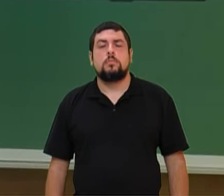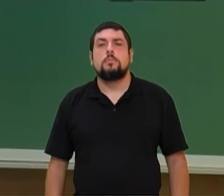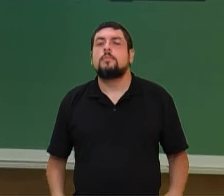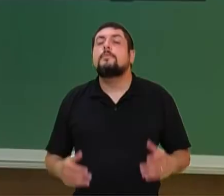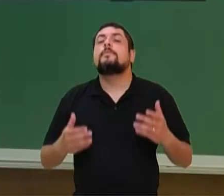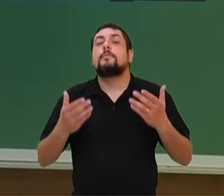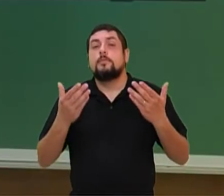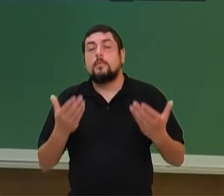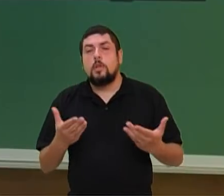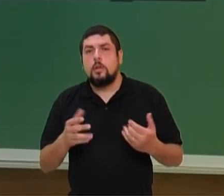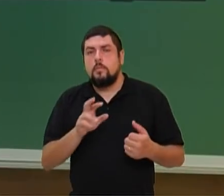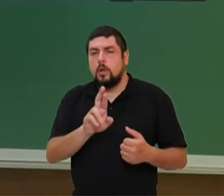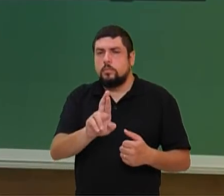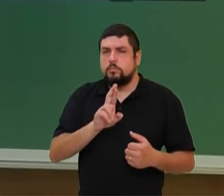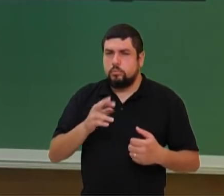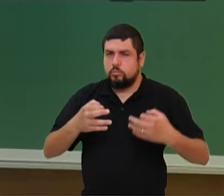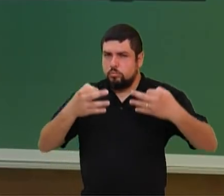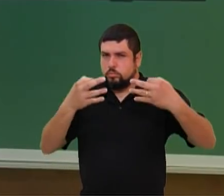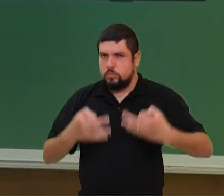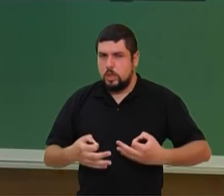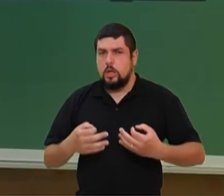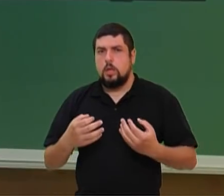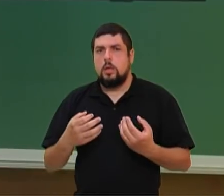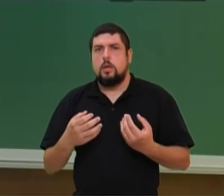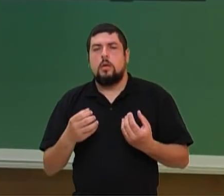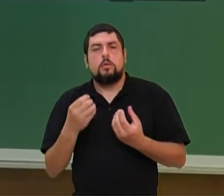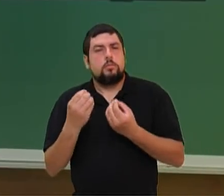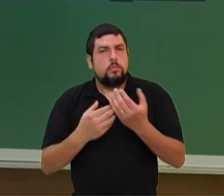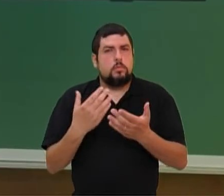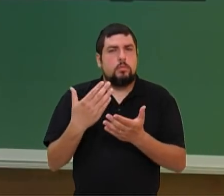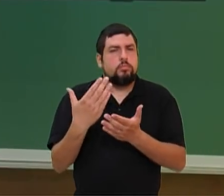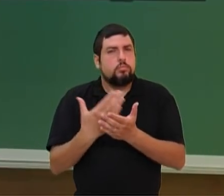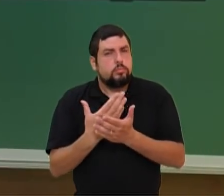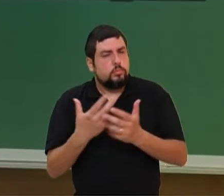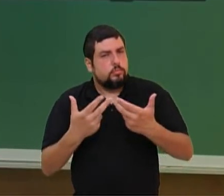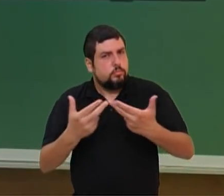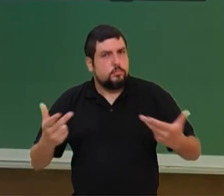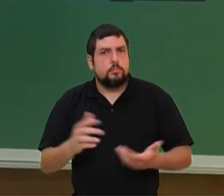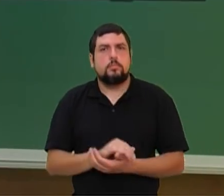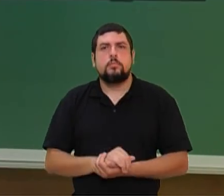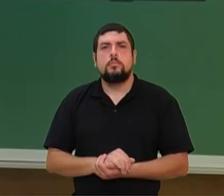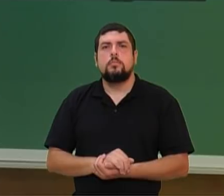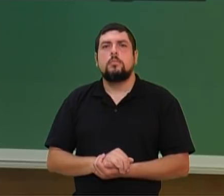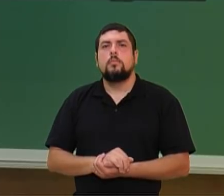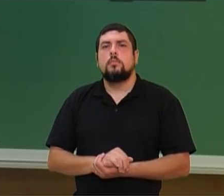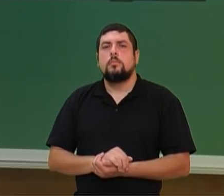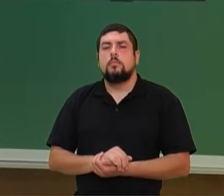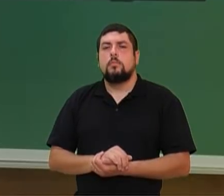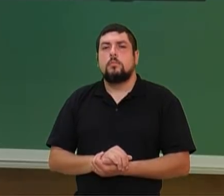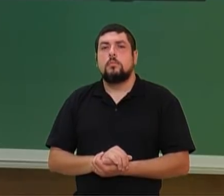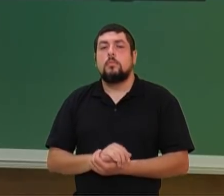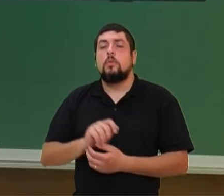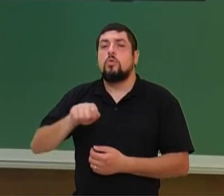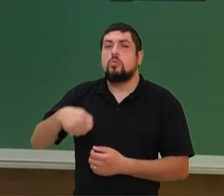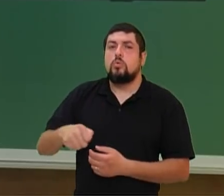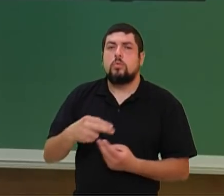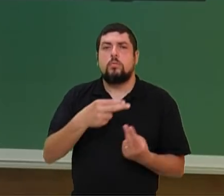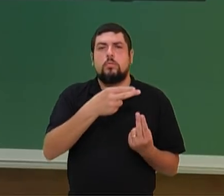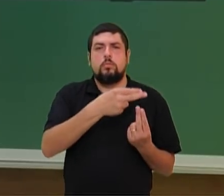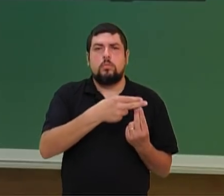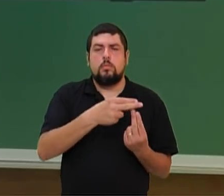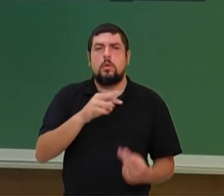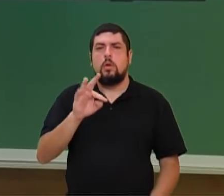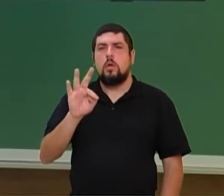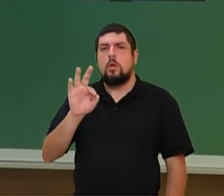Então, pessoal, vocês responderam a questão certinho lá no caderno? Fizeram lá as questões? Vamos lá, então. Com relação ao taoísmo, é correto